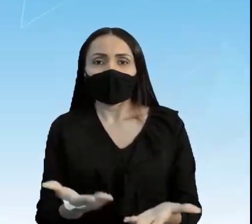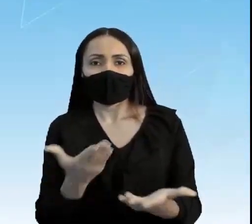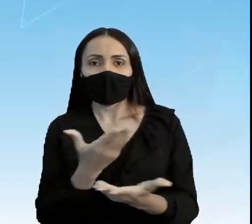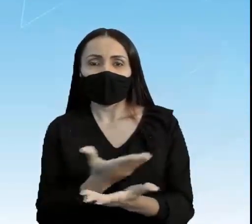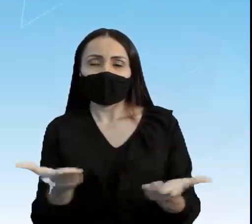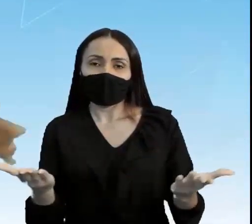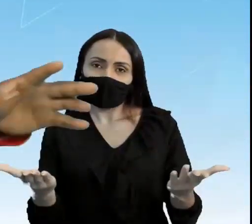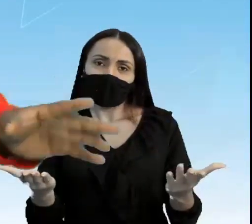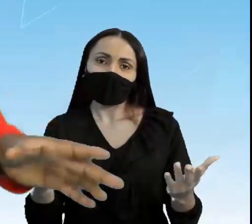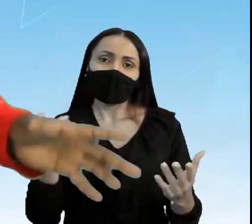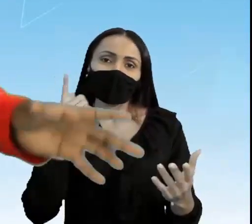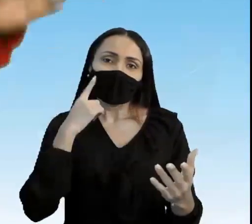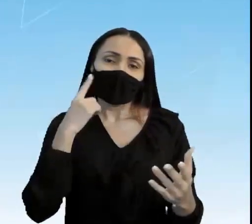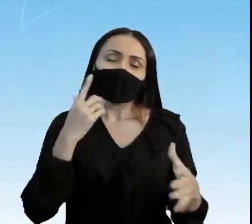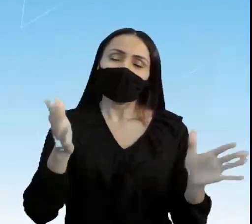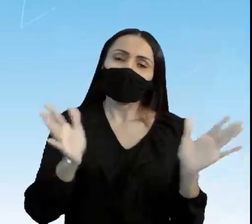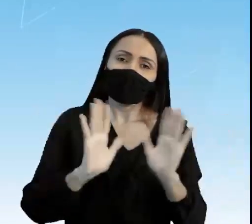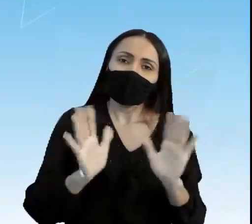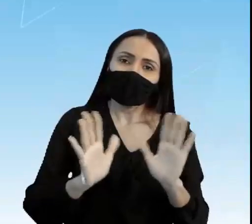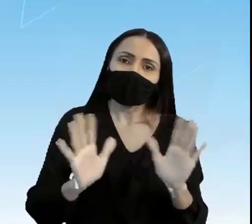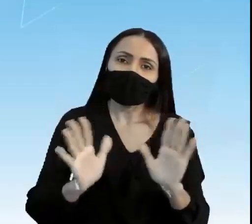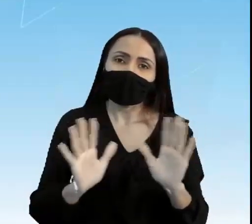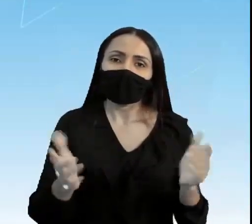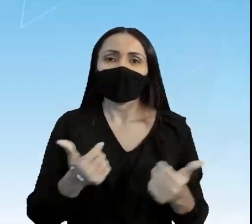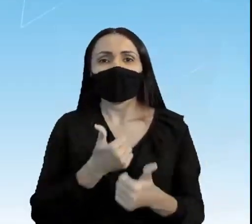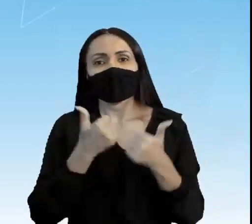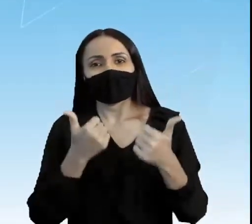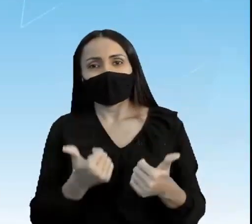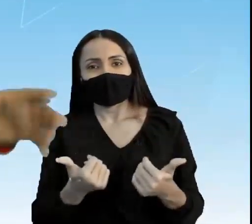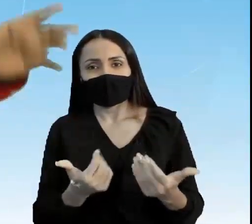nossa nave e até a próxima